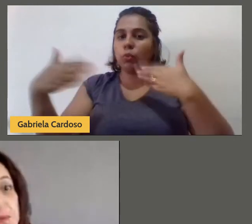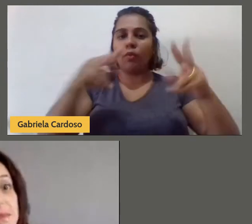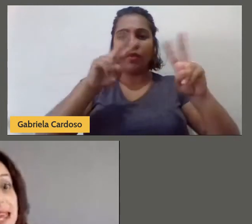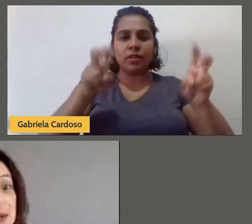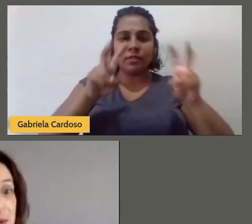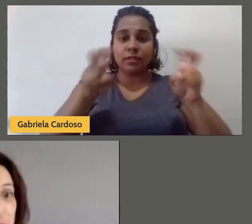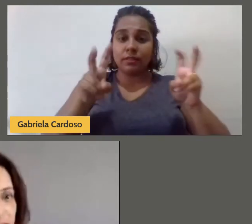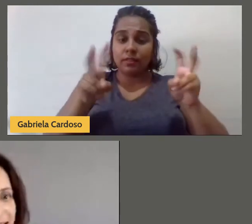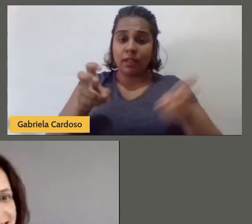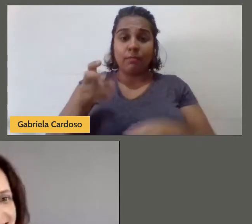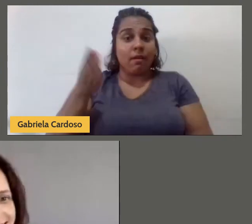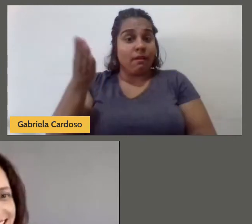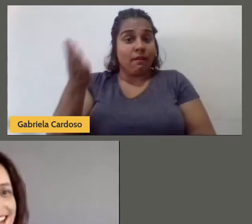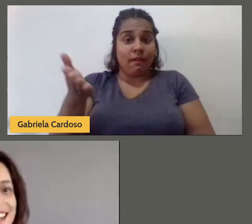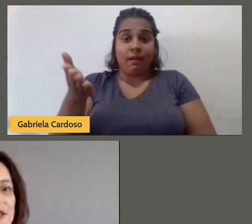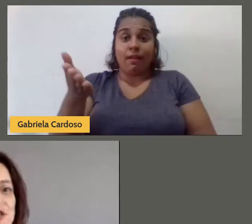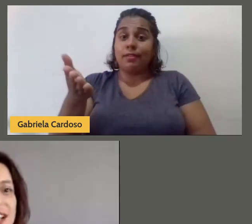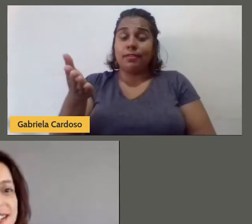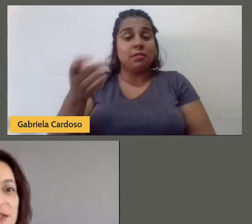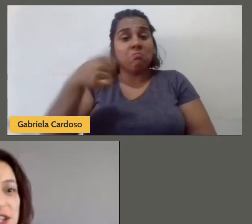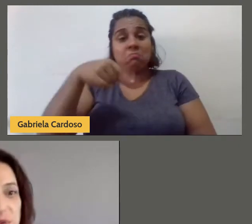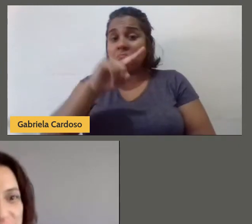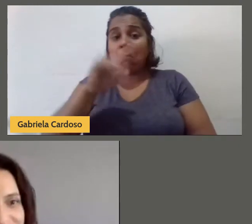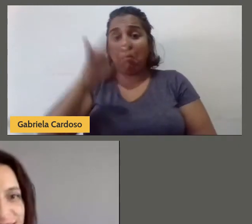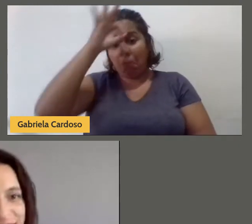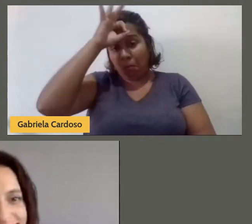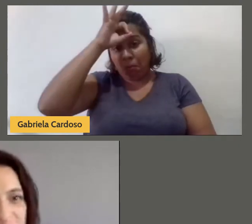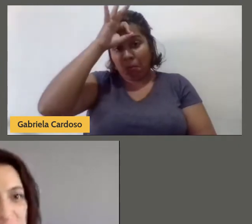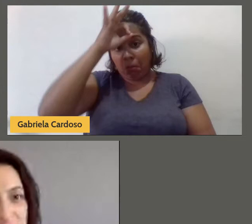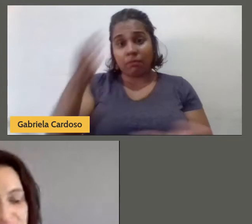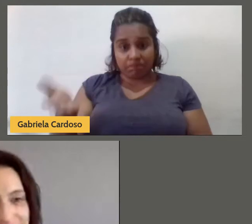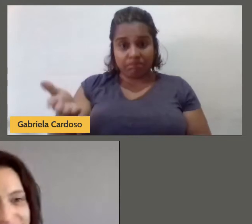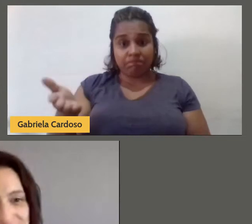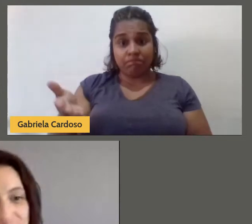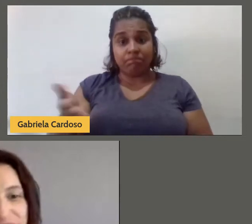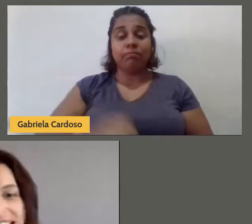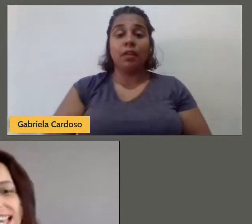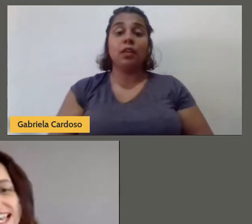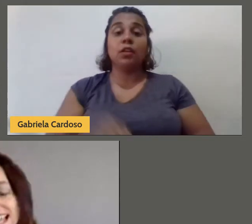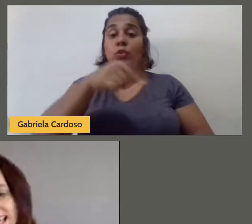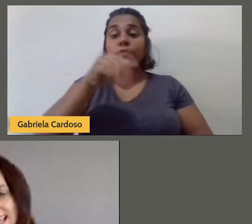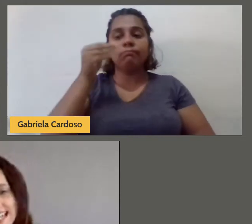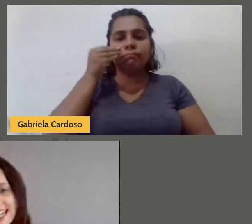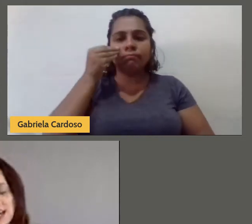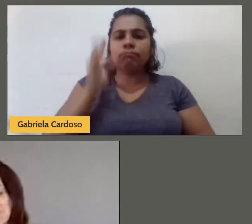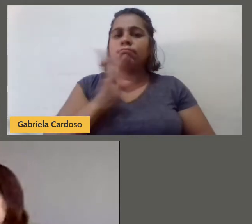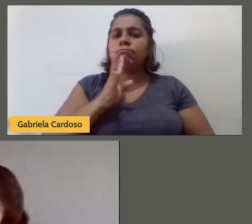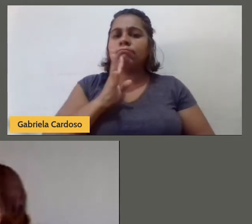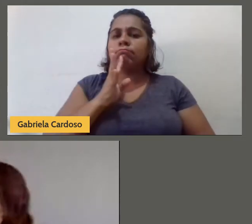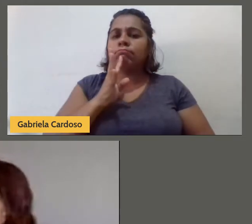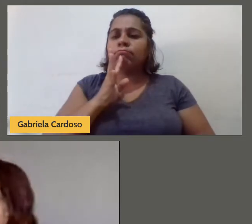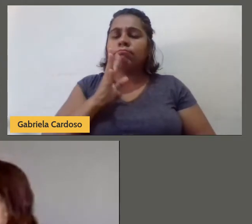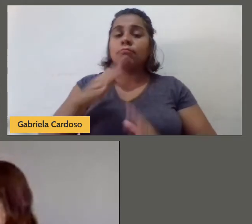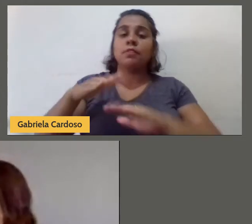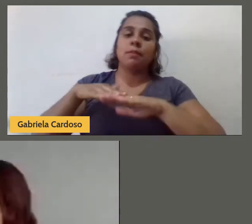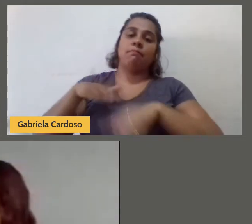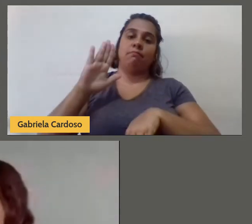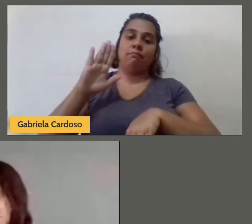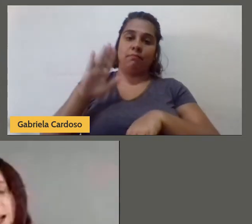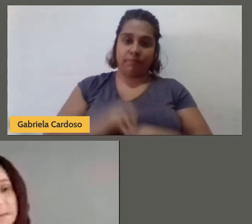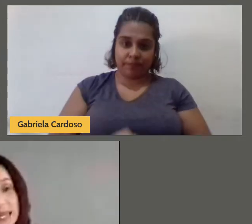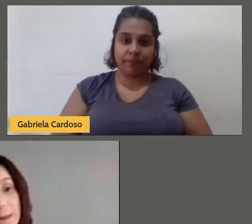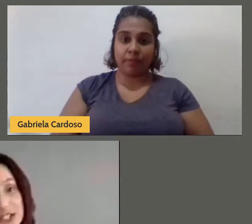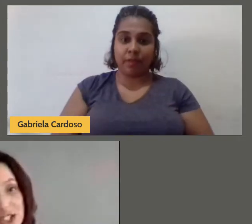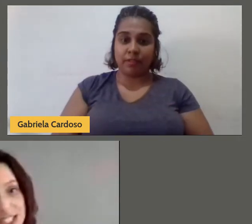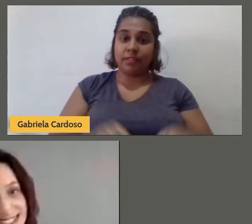gente menos conhece, que a gente está se aventurando, né, se aprofundando, e a gente está trazendo a